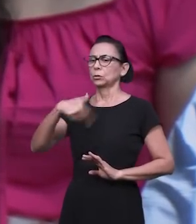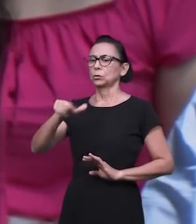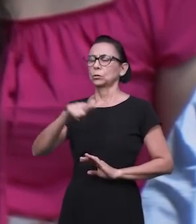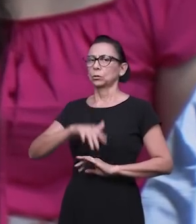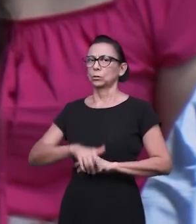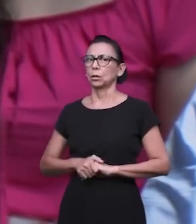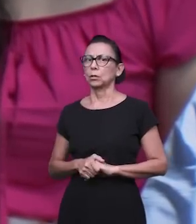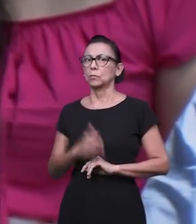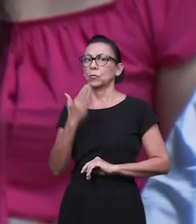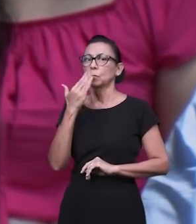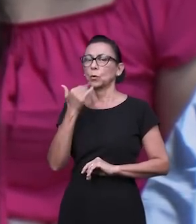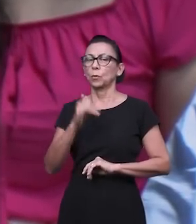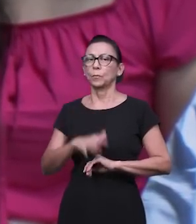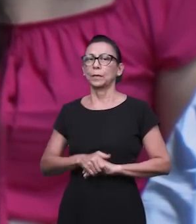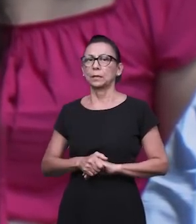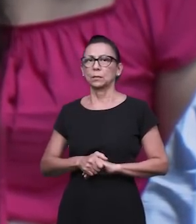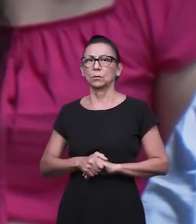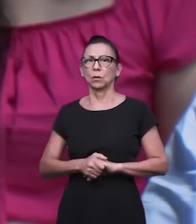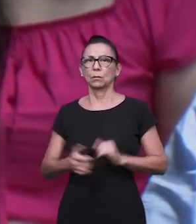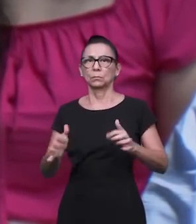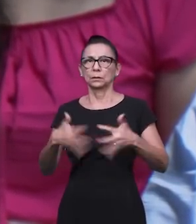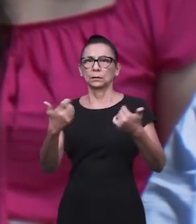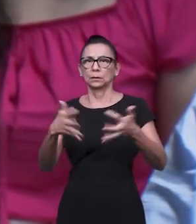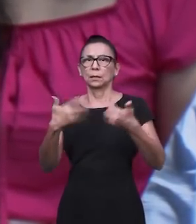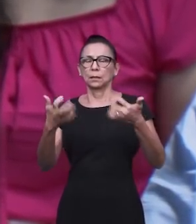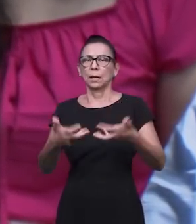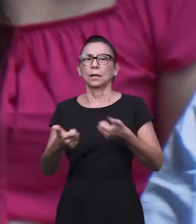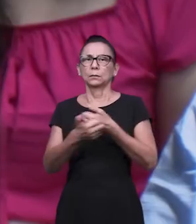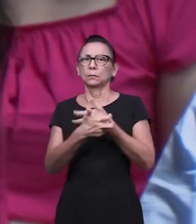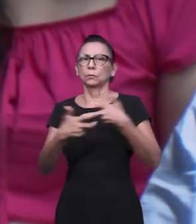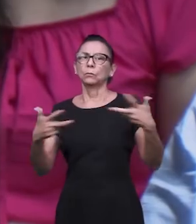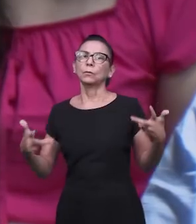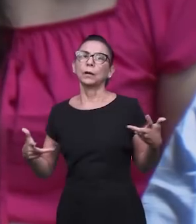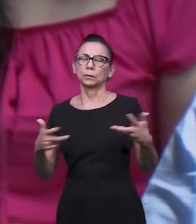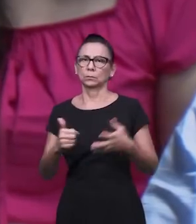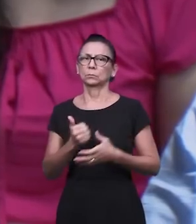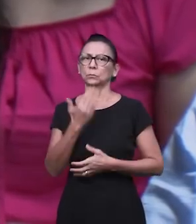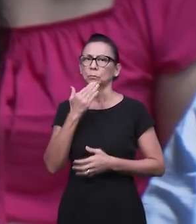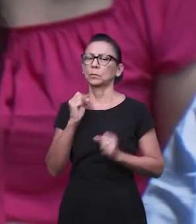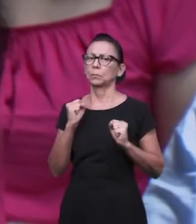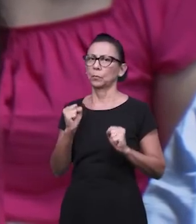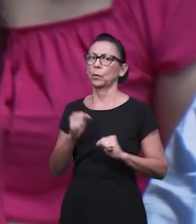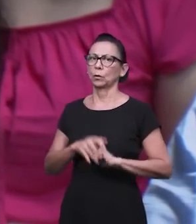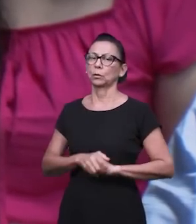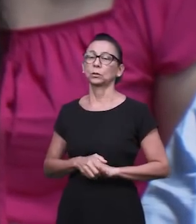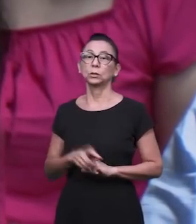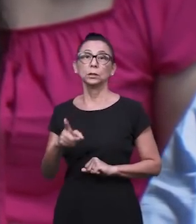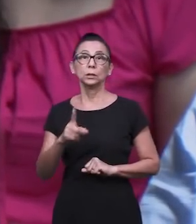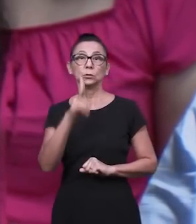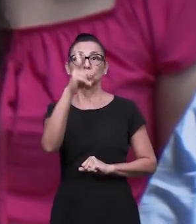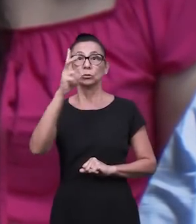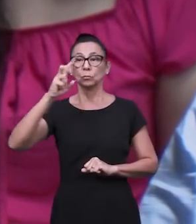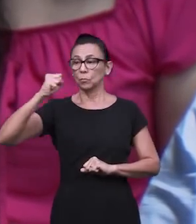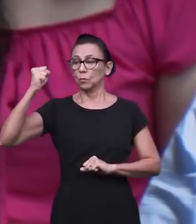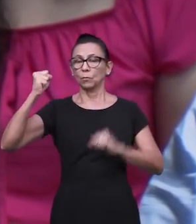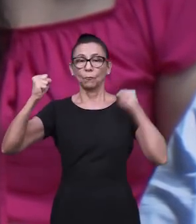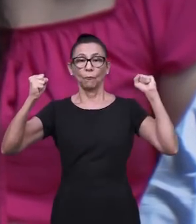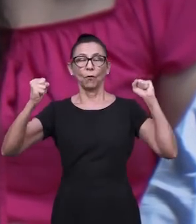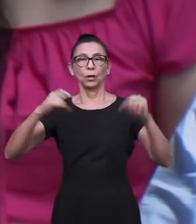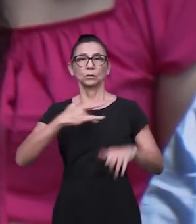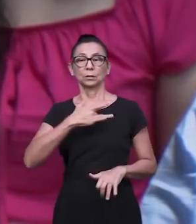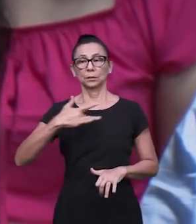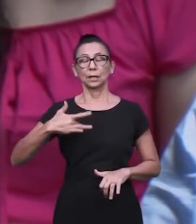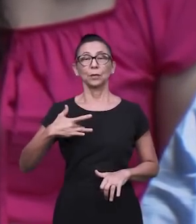como seria esta alimentação. E por isso eles são encontrados ali no final como os mais fortes, os mais inteligentes e os